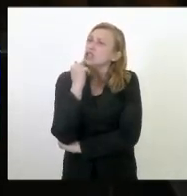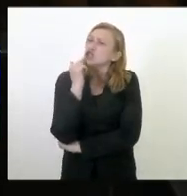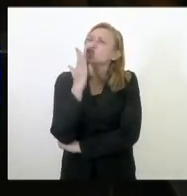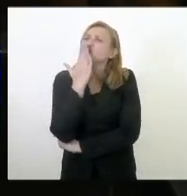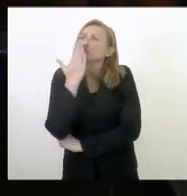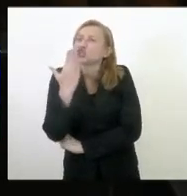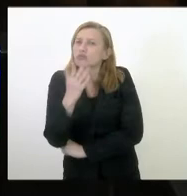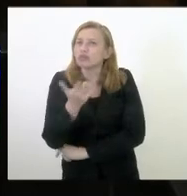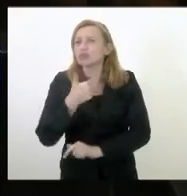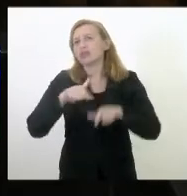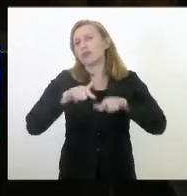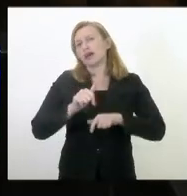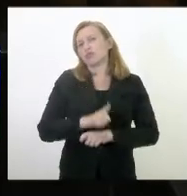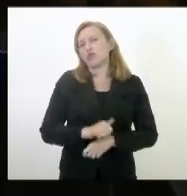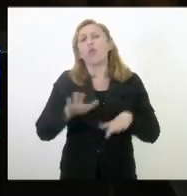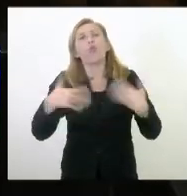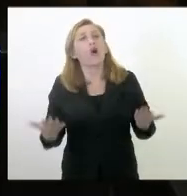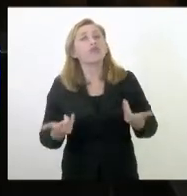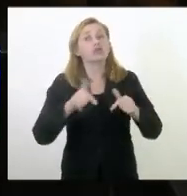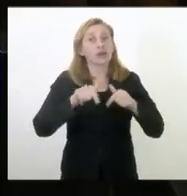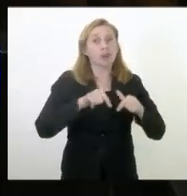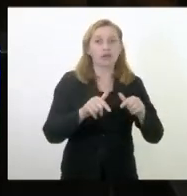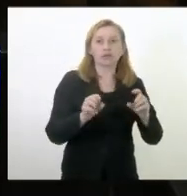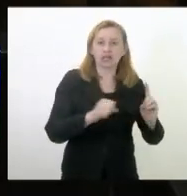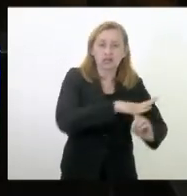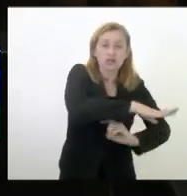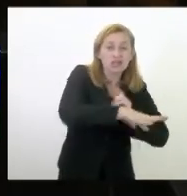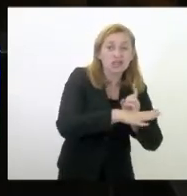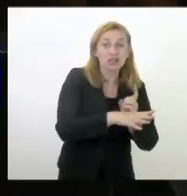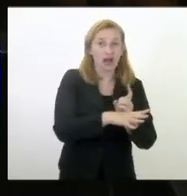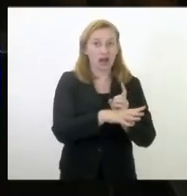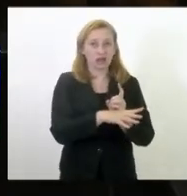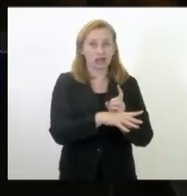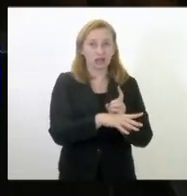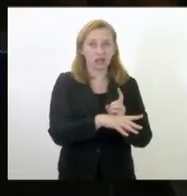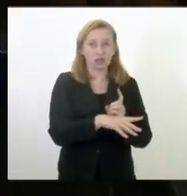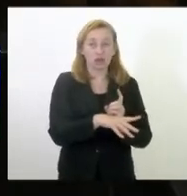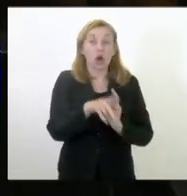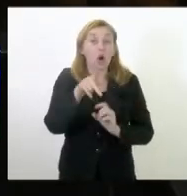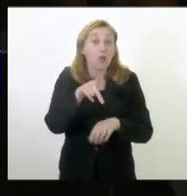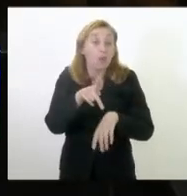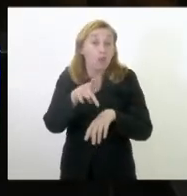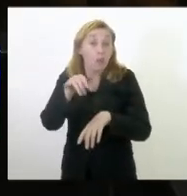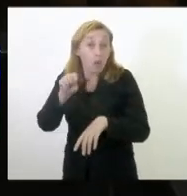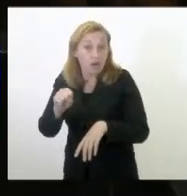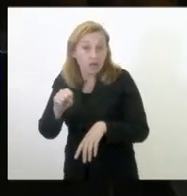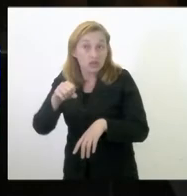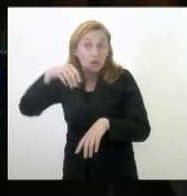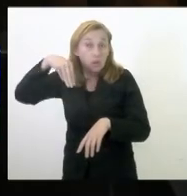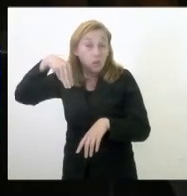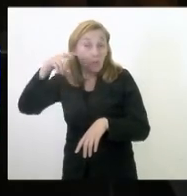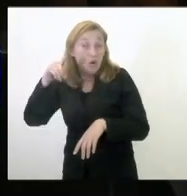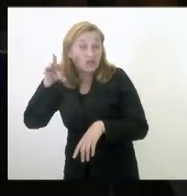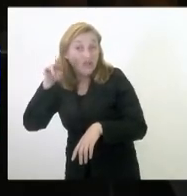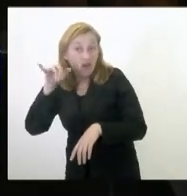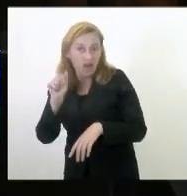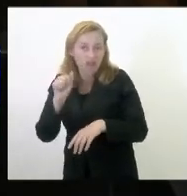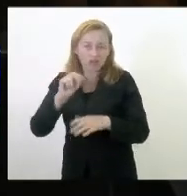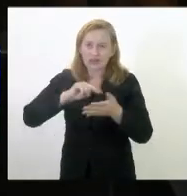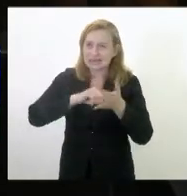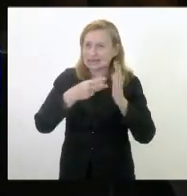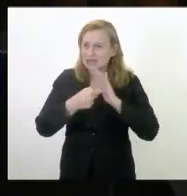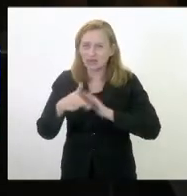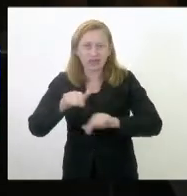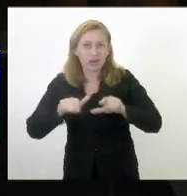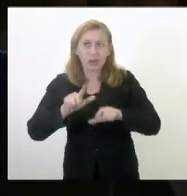Que trabalho? Na sociedade pós-moderna que nós estamos vivendo, onde que o significado do trabalho já é outro,